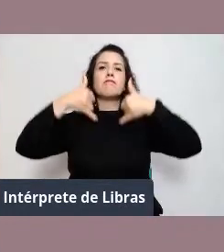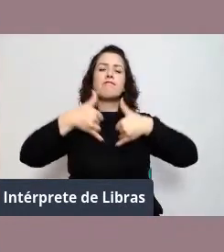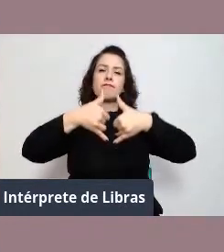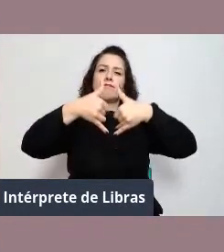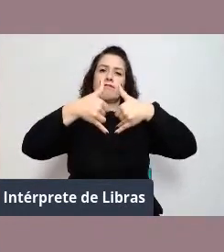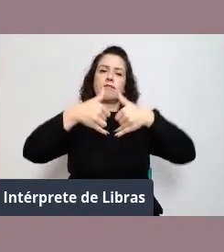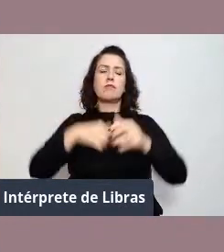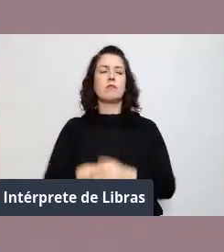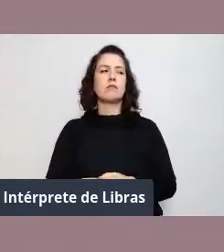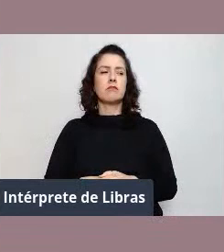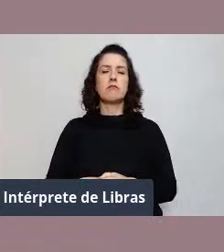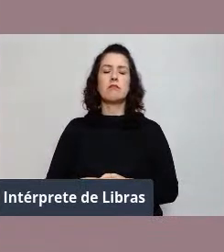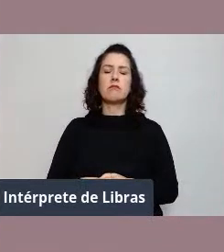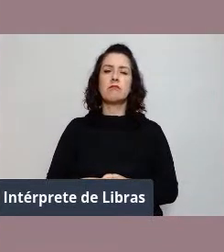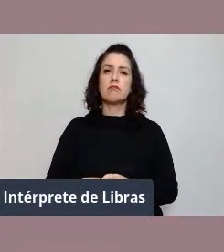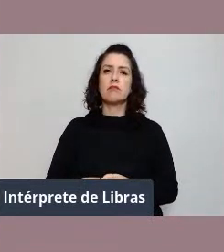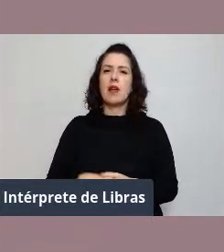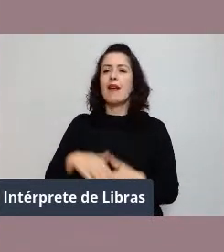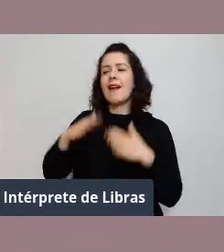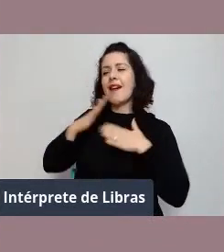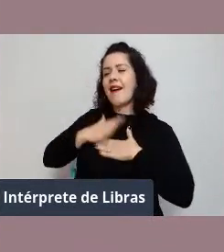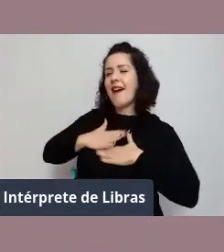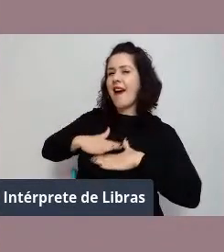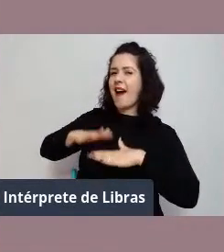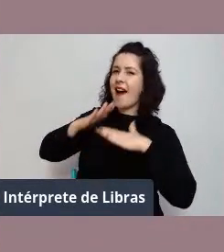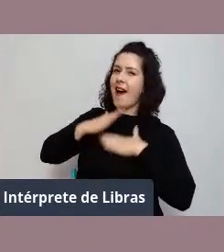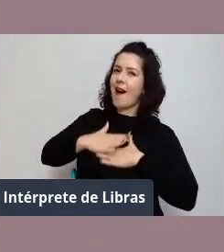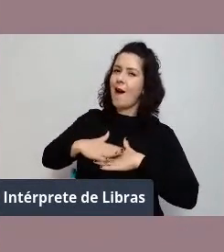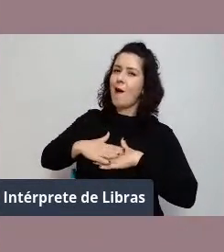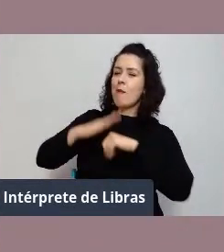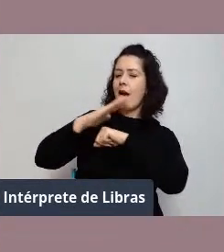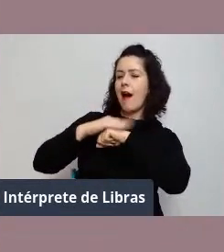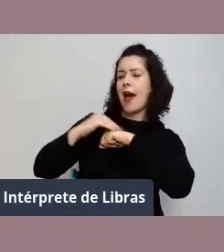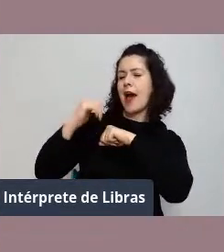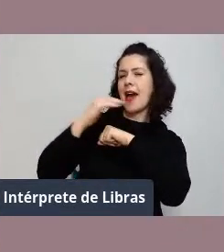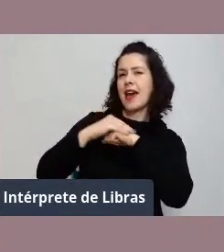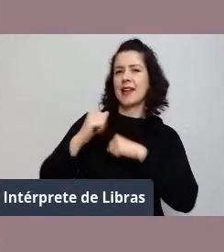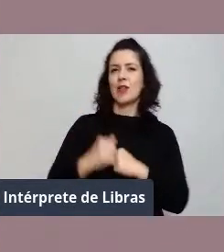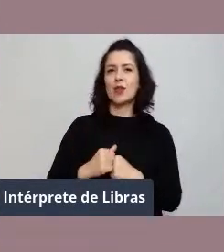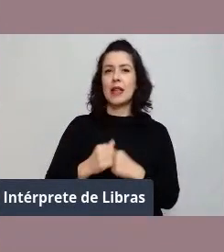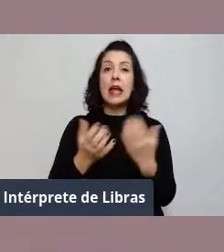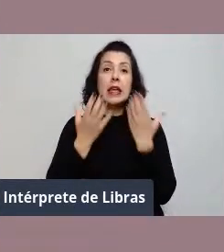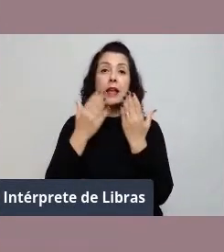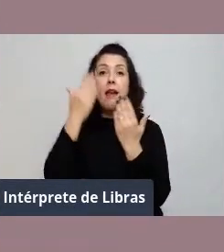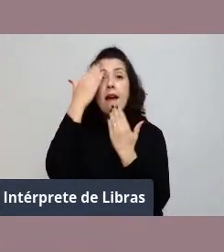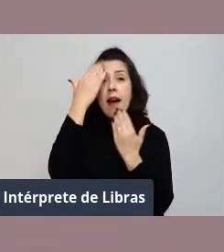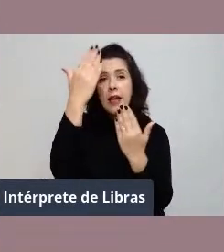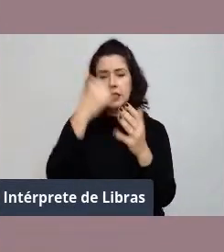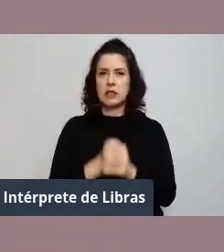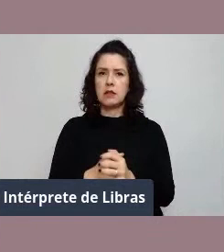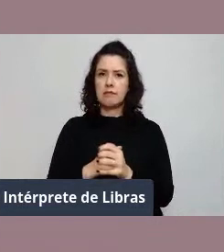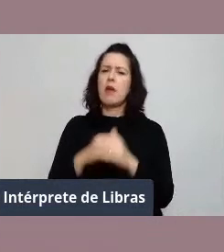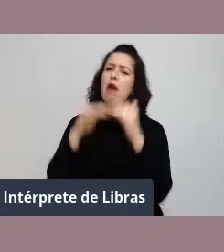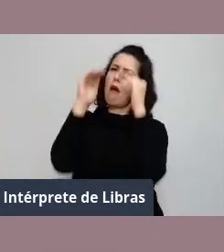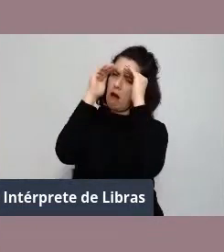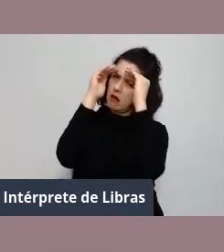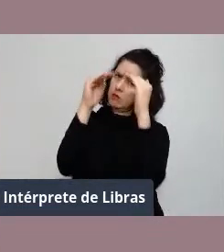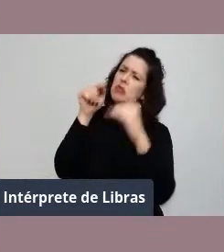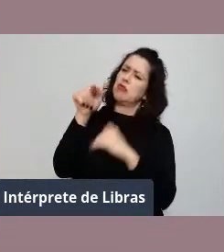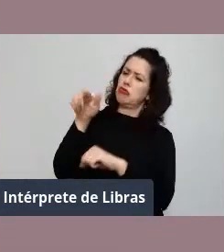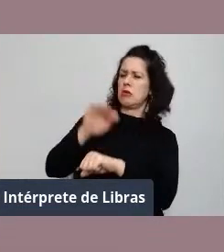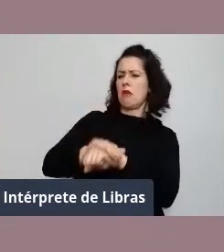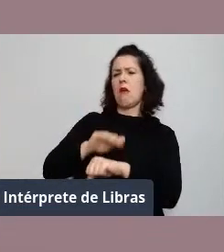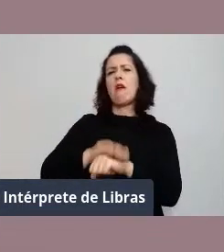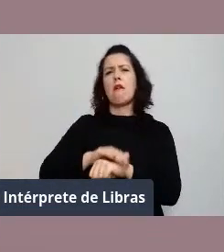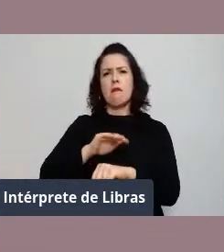Calma, quase carinhosa. Queria me agradecer. Disse que respeitava muito minha atitude e